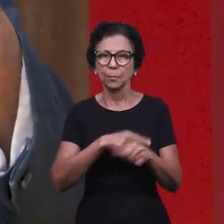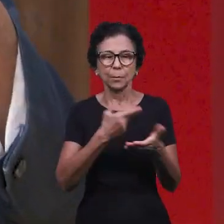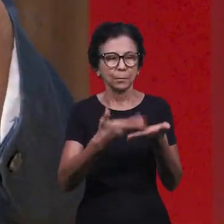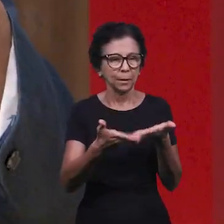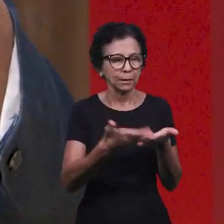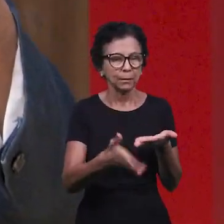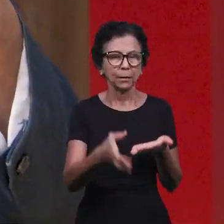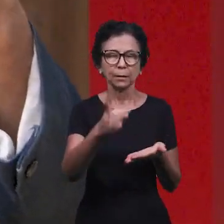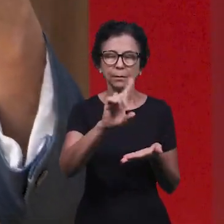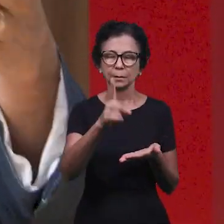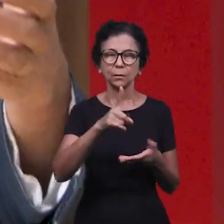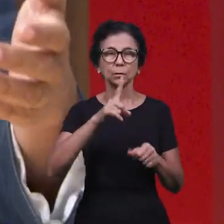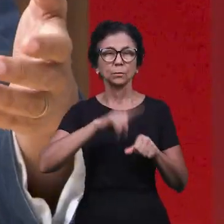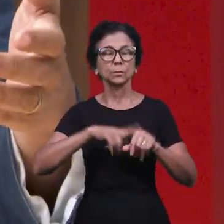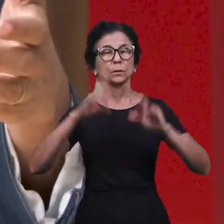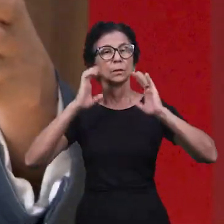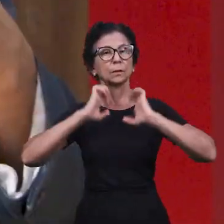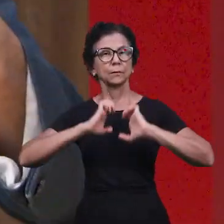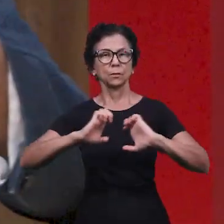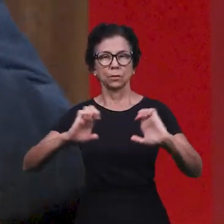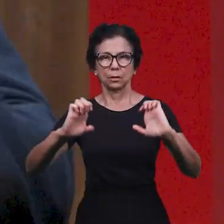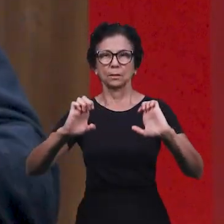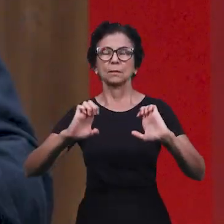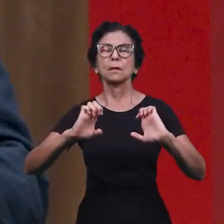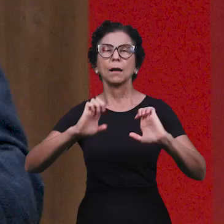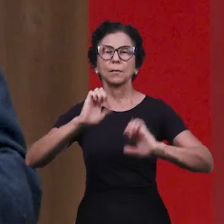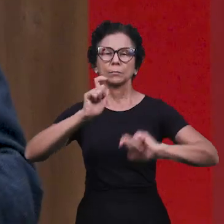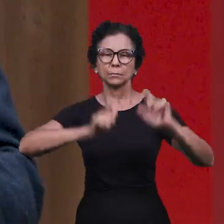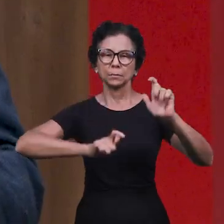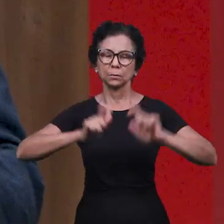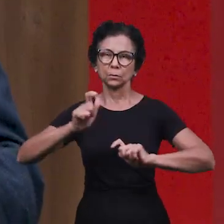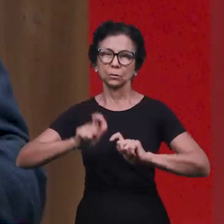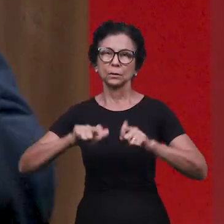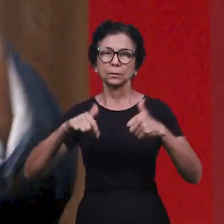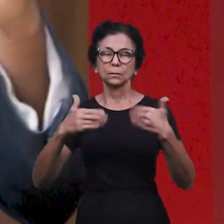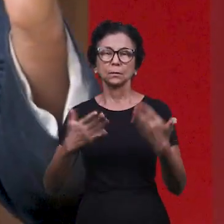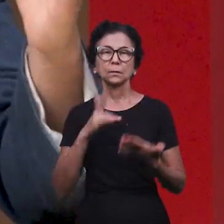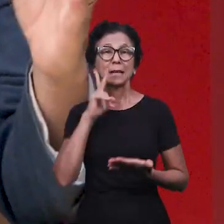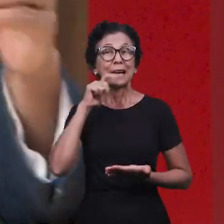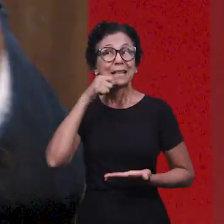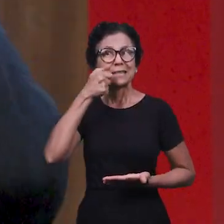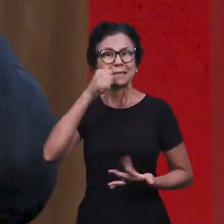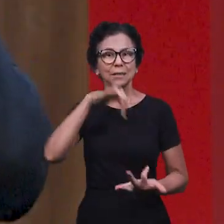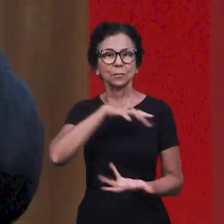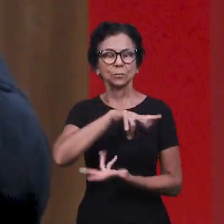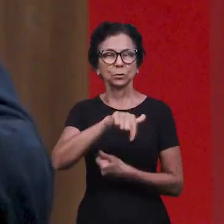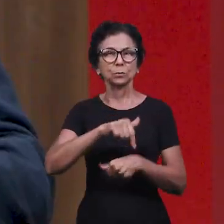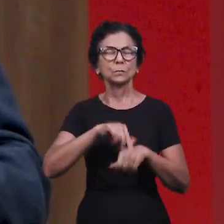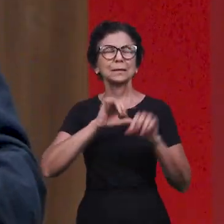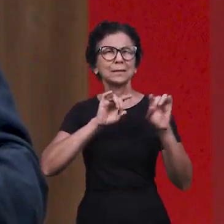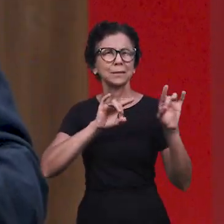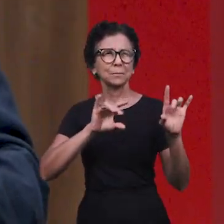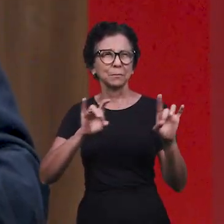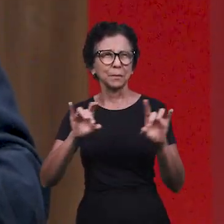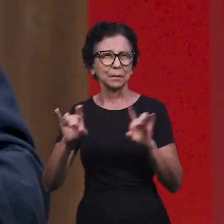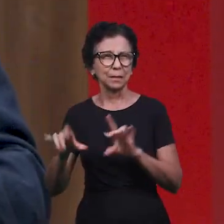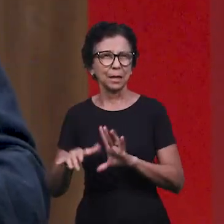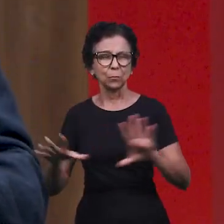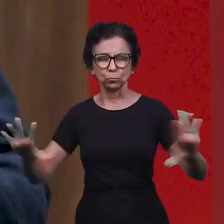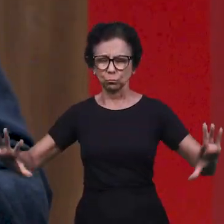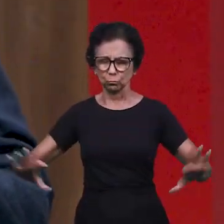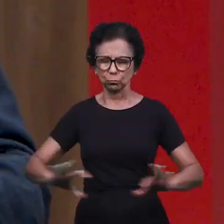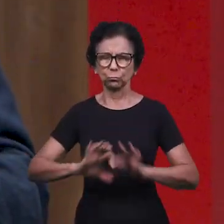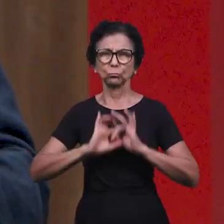ceia foi um momento muito especial, onde o corpo se mostrou unido. E você comentou, pastor José, sobre isso. Agora é hora de irmos